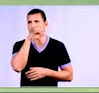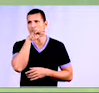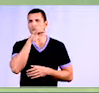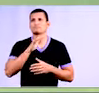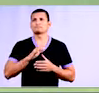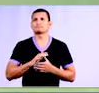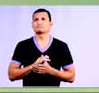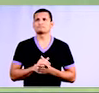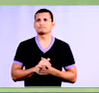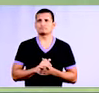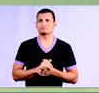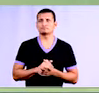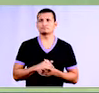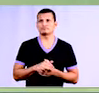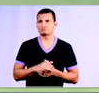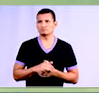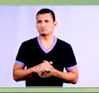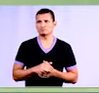seja, existia